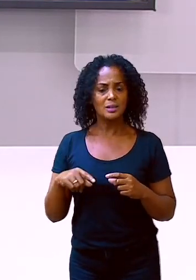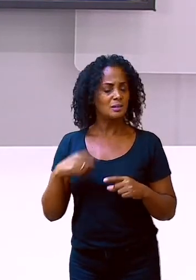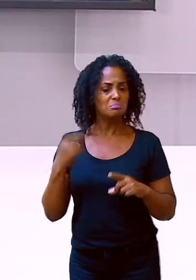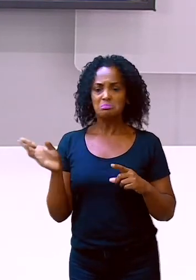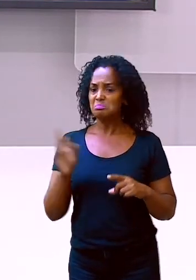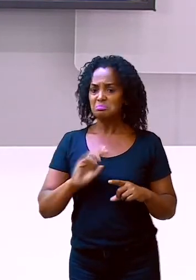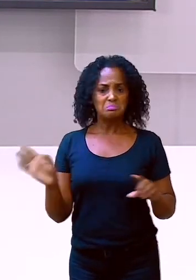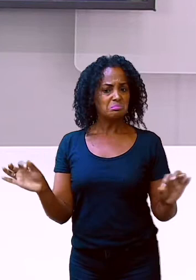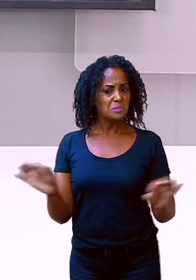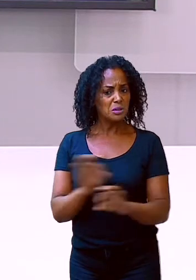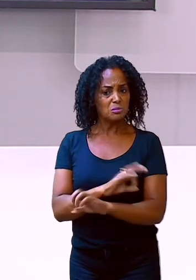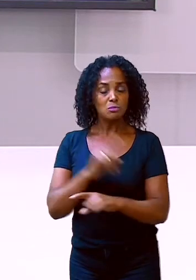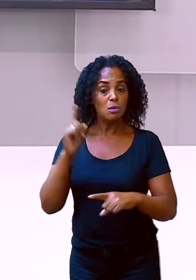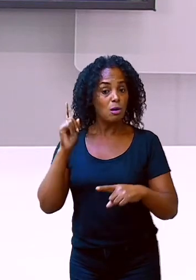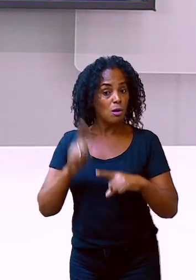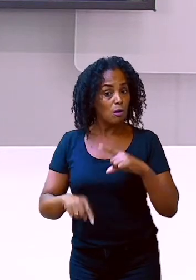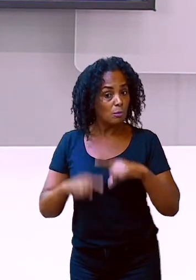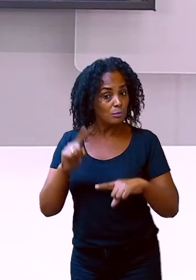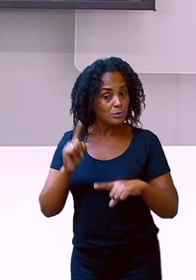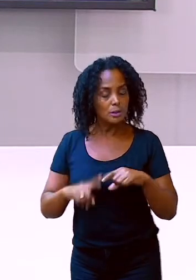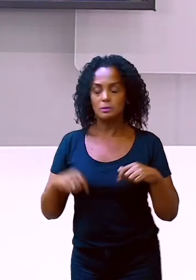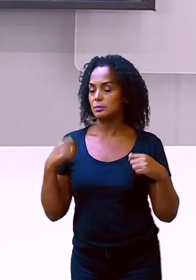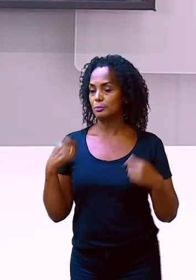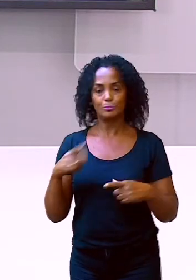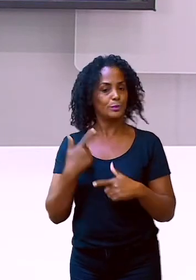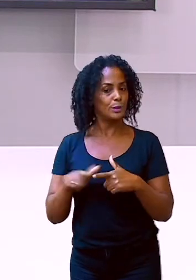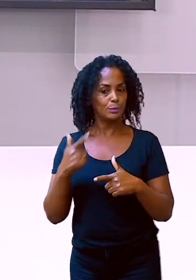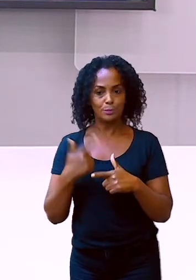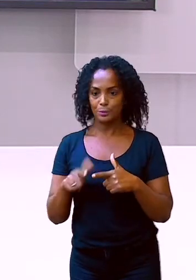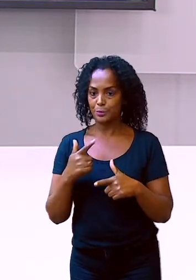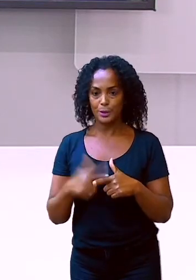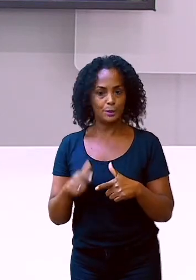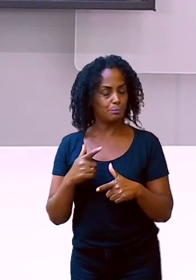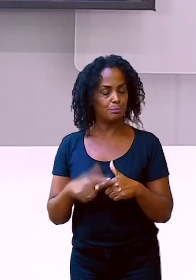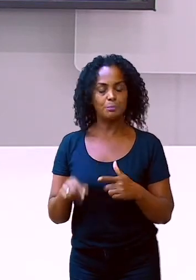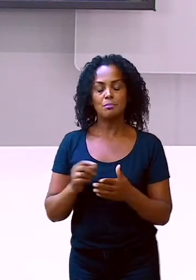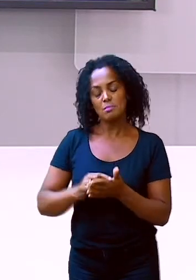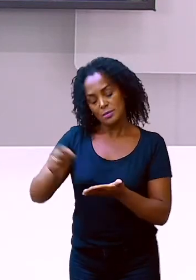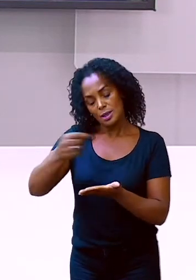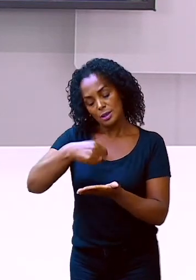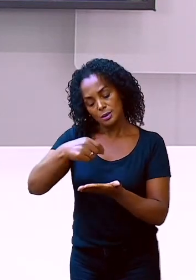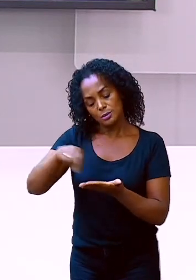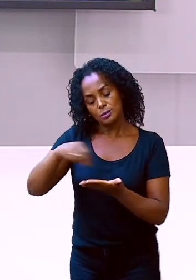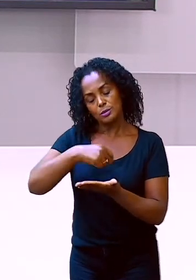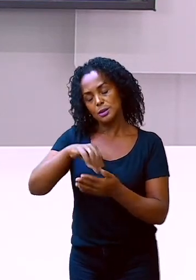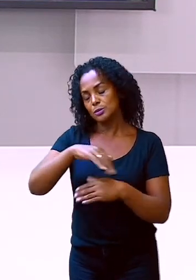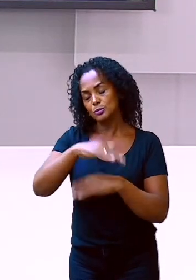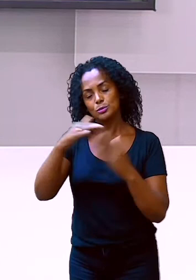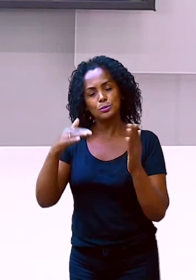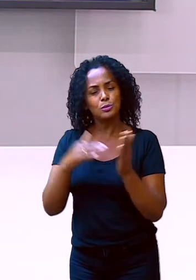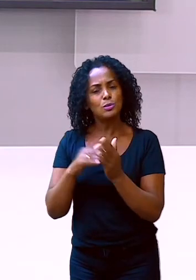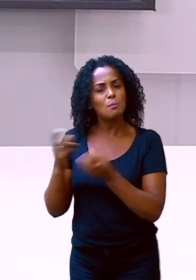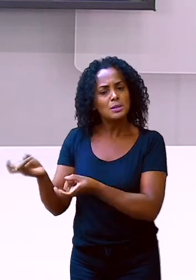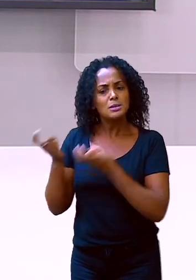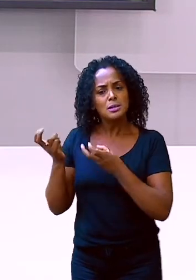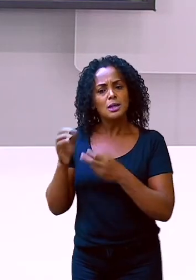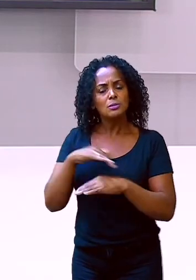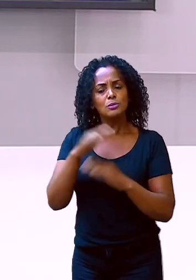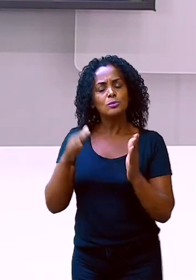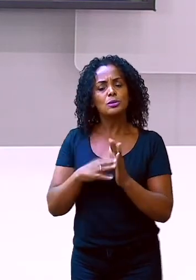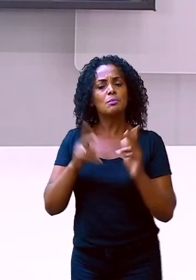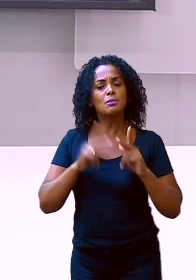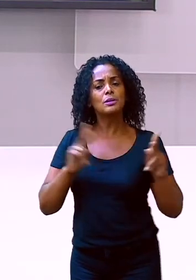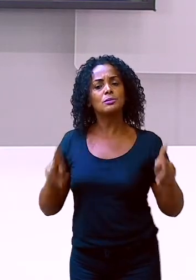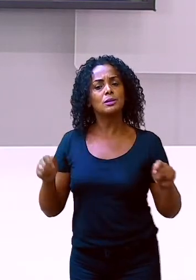para confeccionar agora, não tem problema também não. Anota tudo direitinho, observe o passo a passo da professora e depois